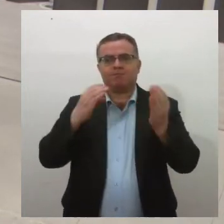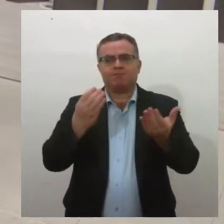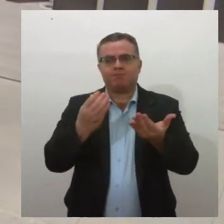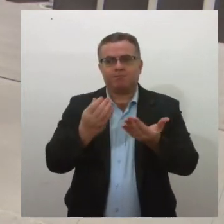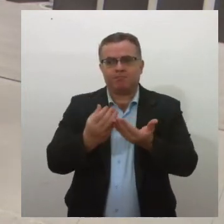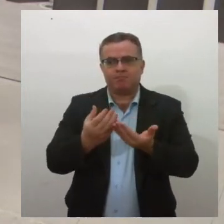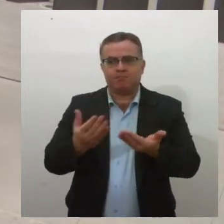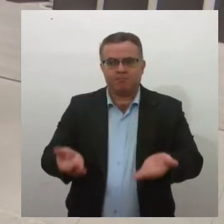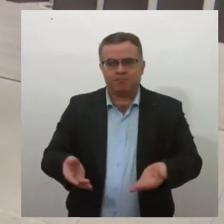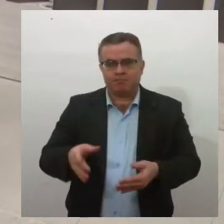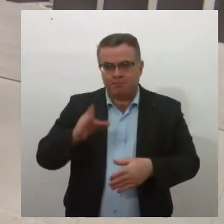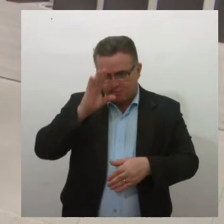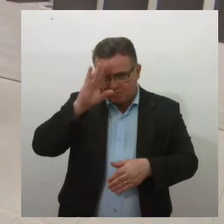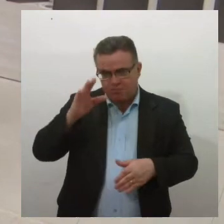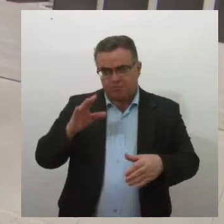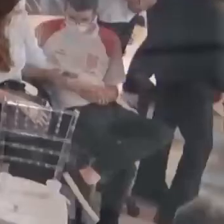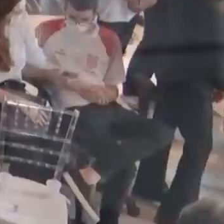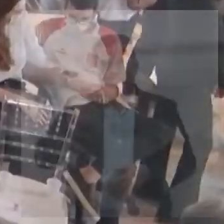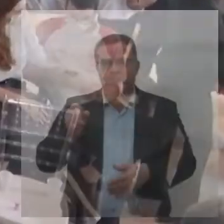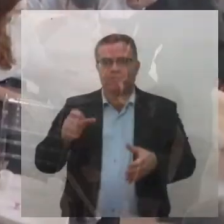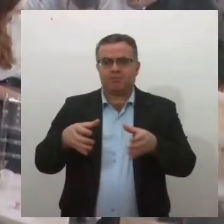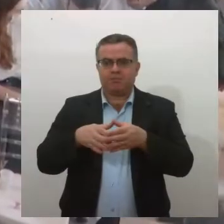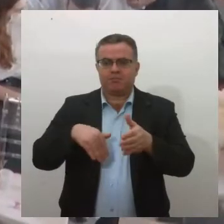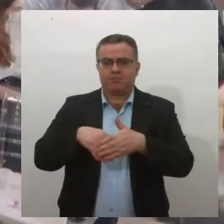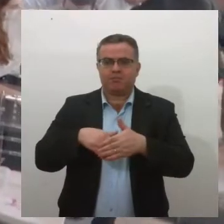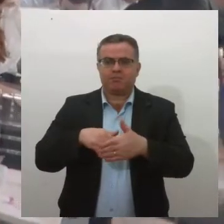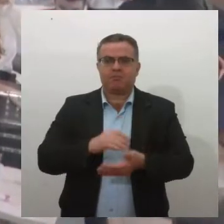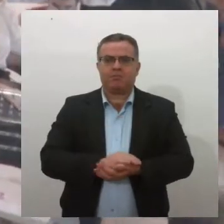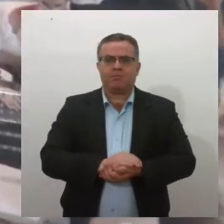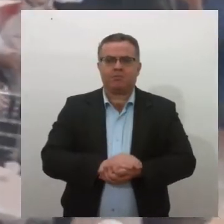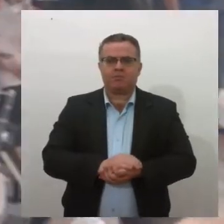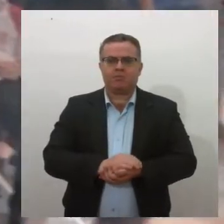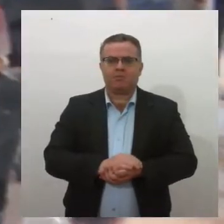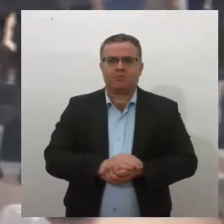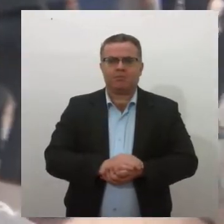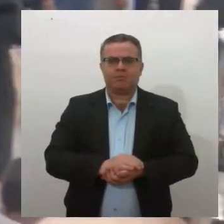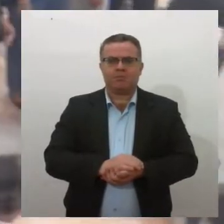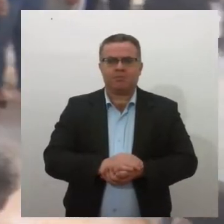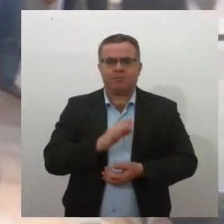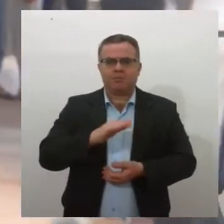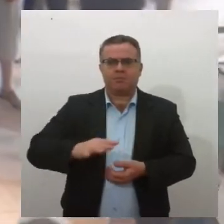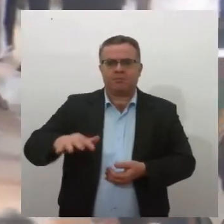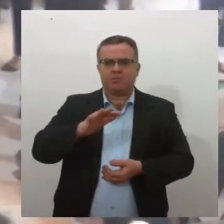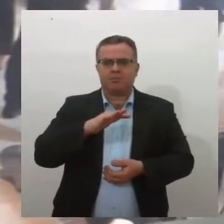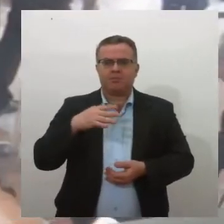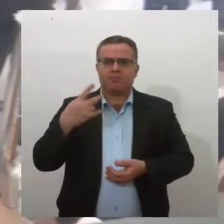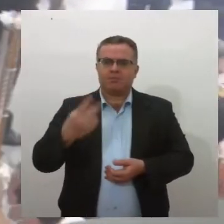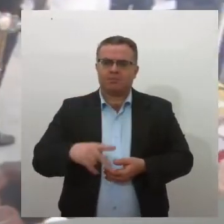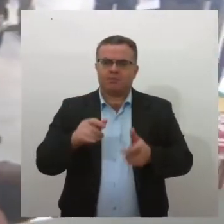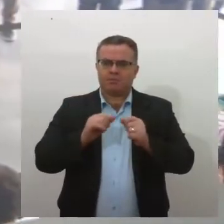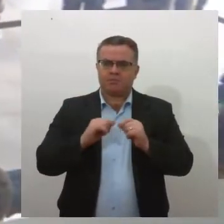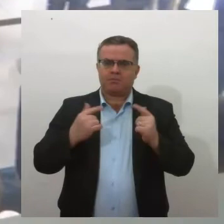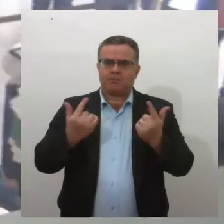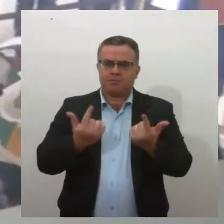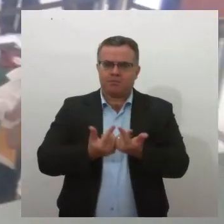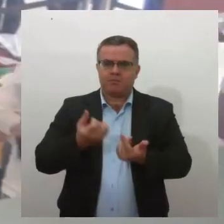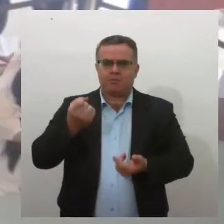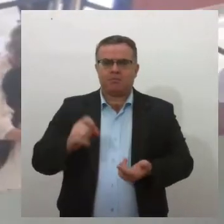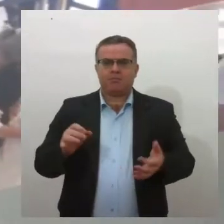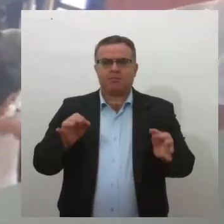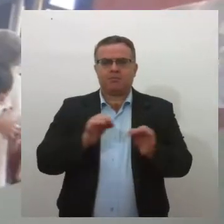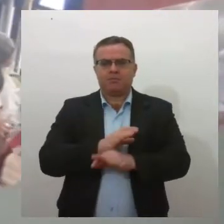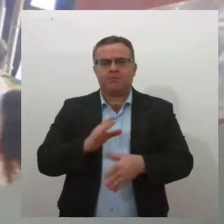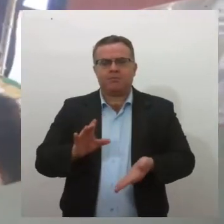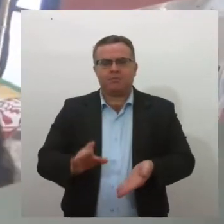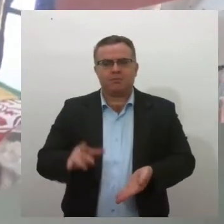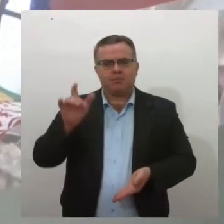sede do Clube Esportivo Sergipe. No hall da Assembleia Legislativa de Sergipe, o